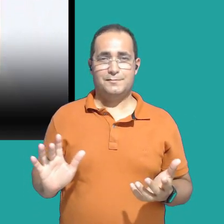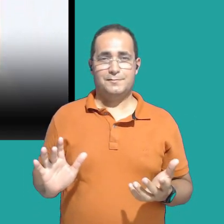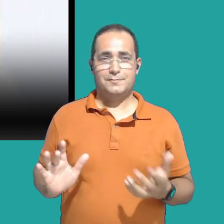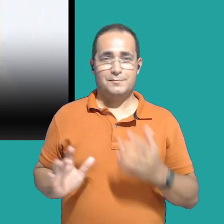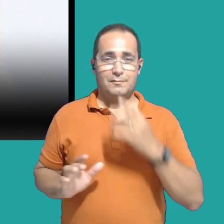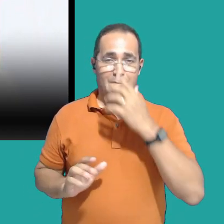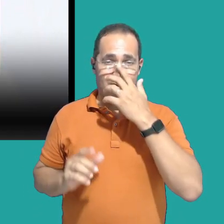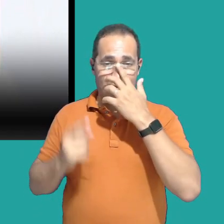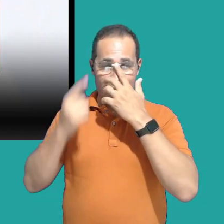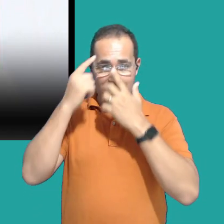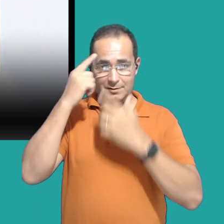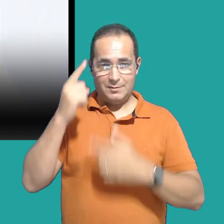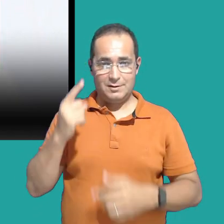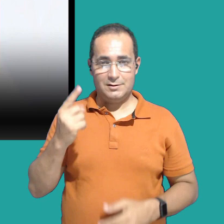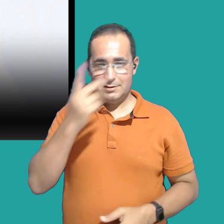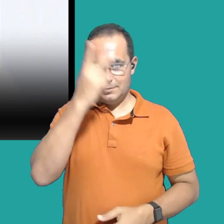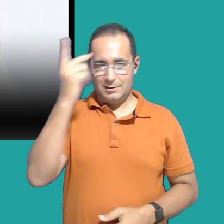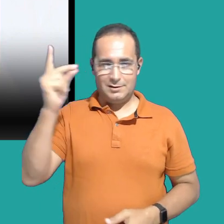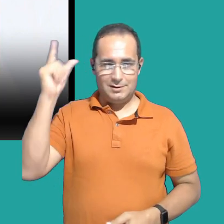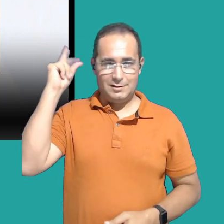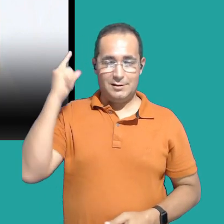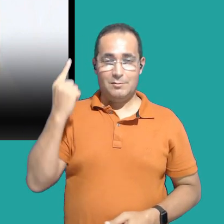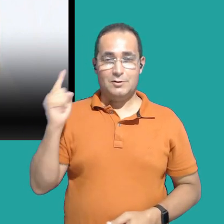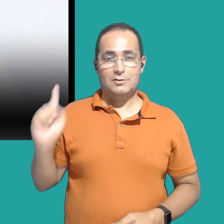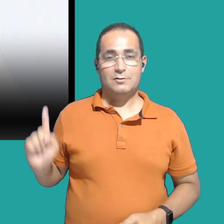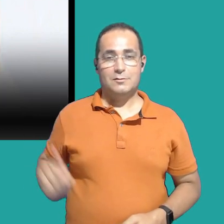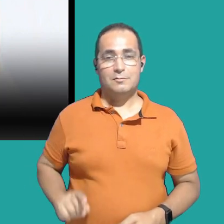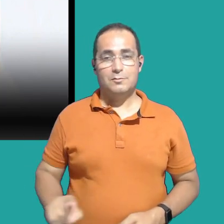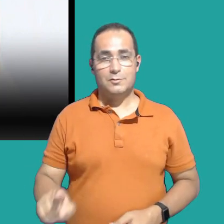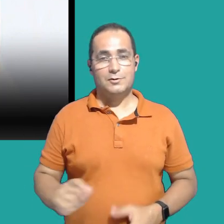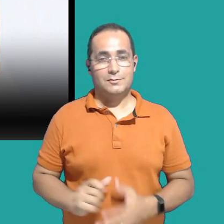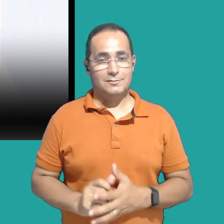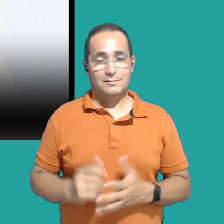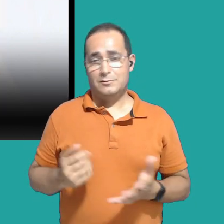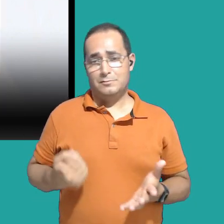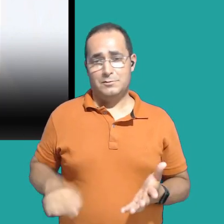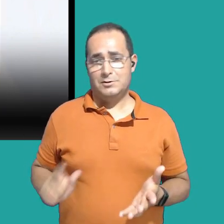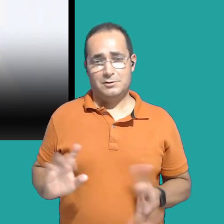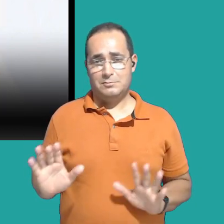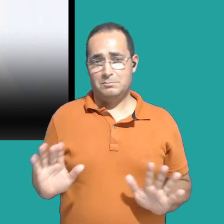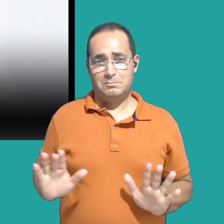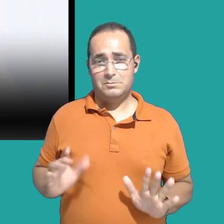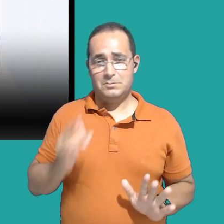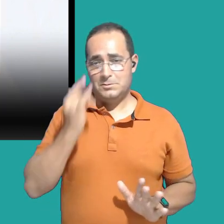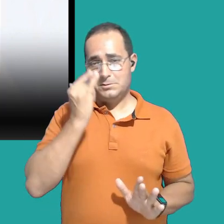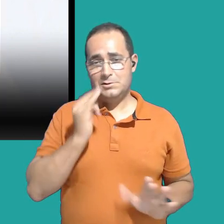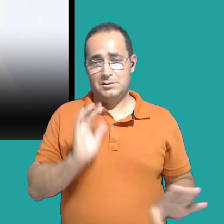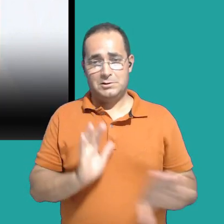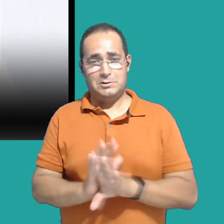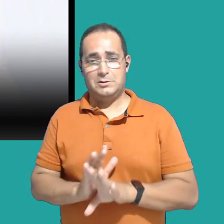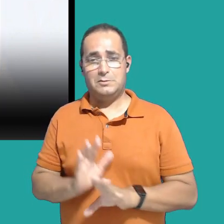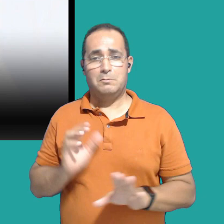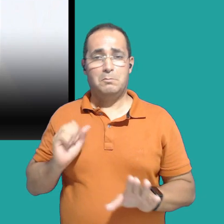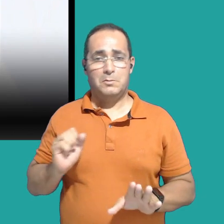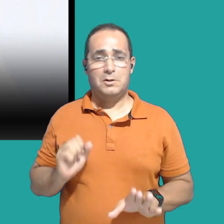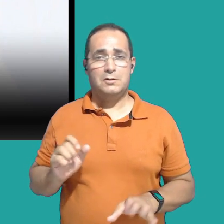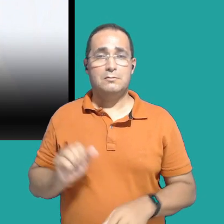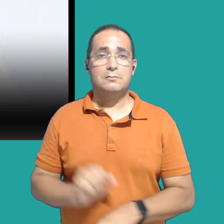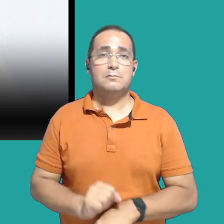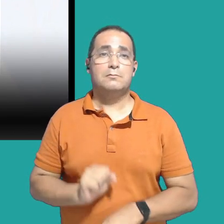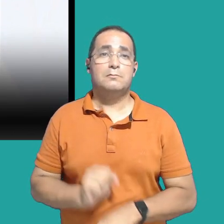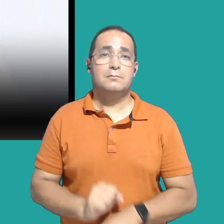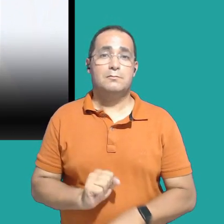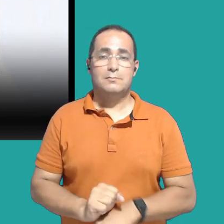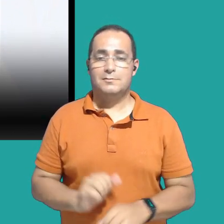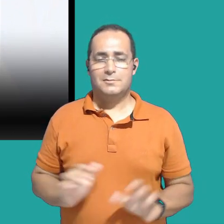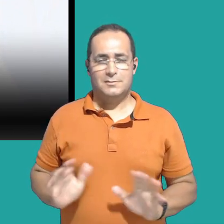antigamente que seja... tinha. Não, lembra que tinha uma pessoa no elevador só para apertar o botão? É verdade. Mas não precisa, porque nem sempre a pessoa com deficiência